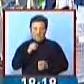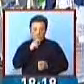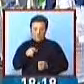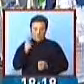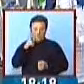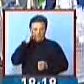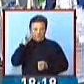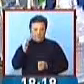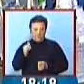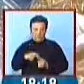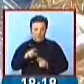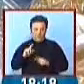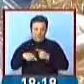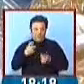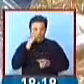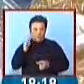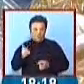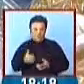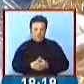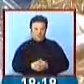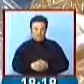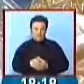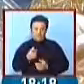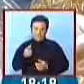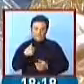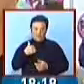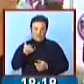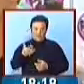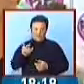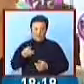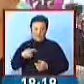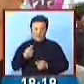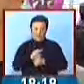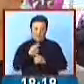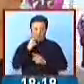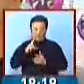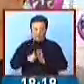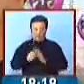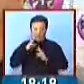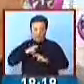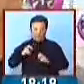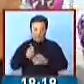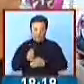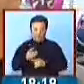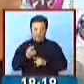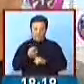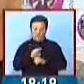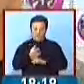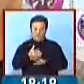Novas ideias, outras oportunidades. O Instituto tem vários projetos de investigação a decorrer e grande parte